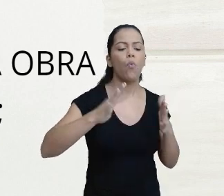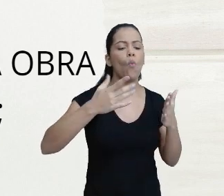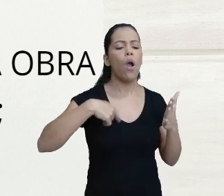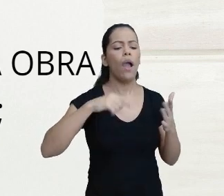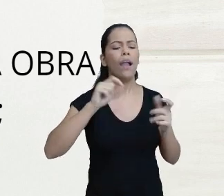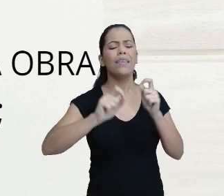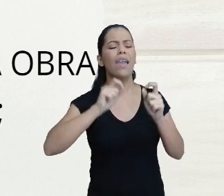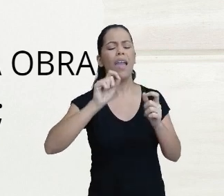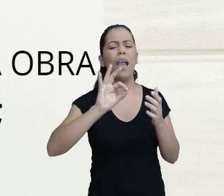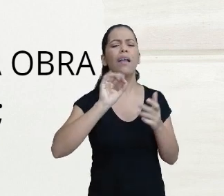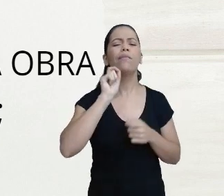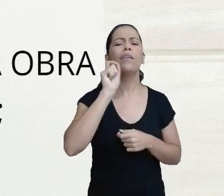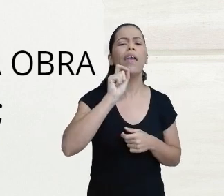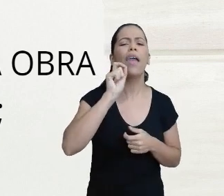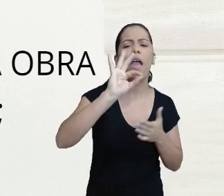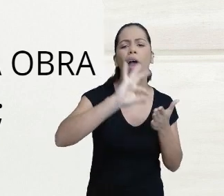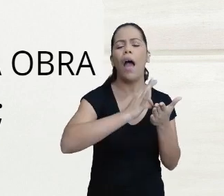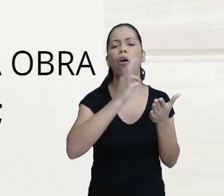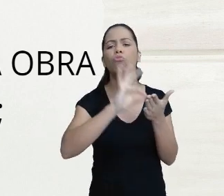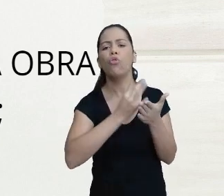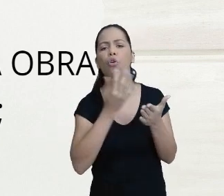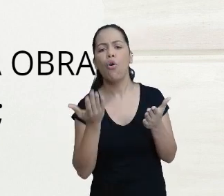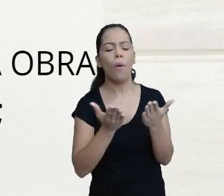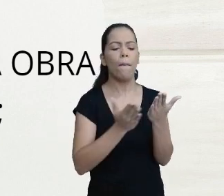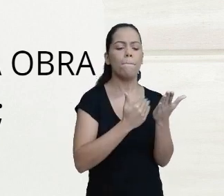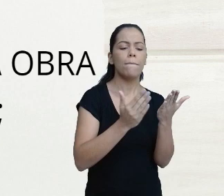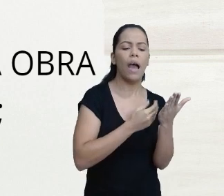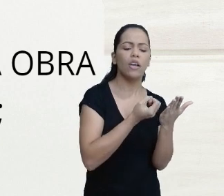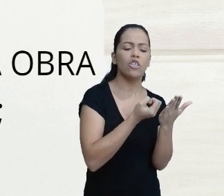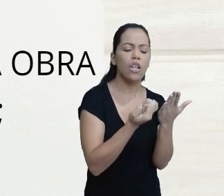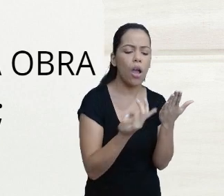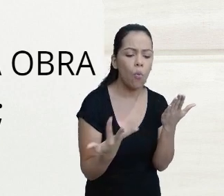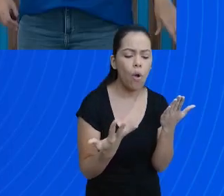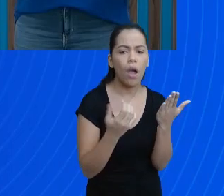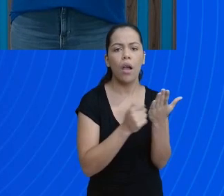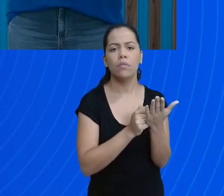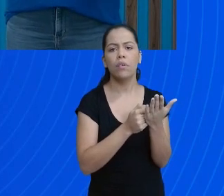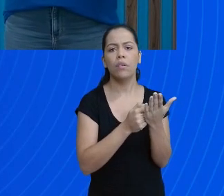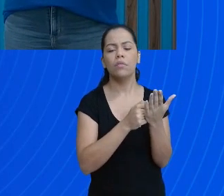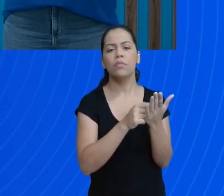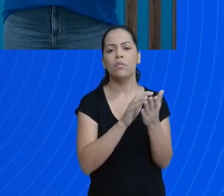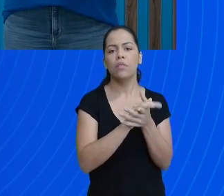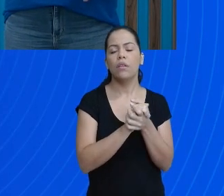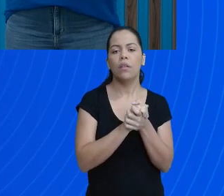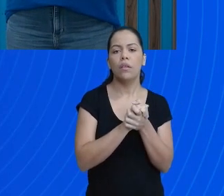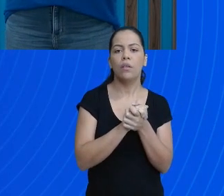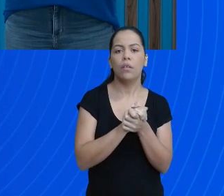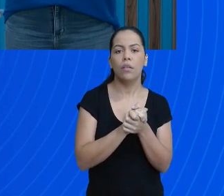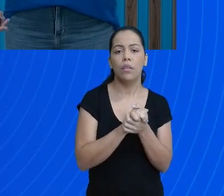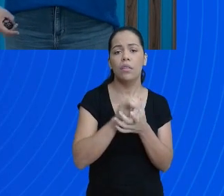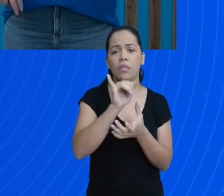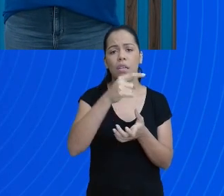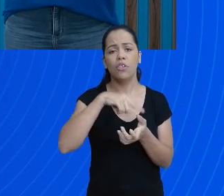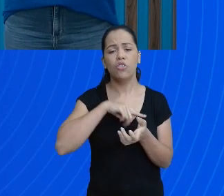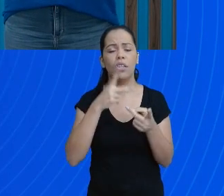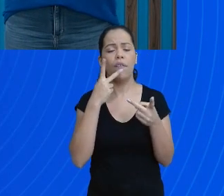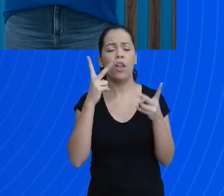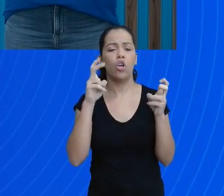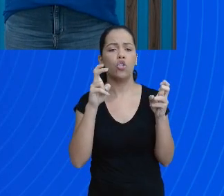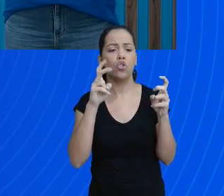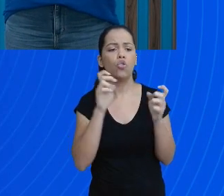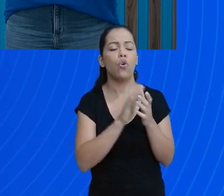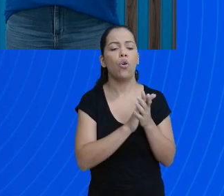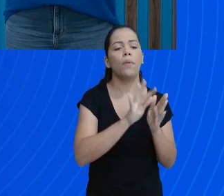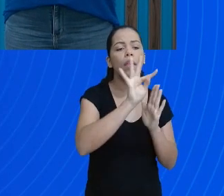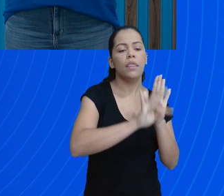número de páginas, editora, aquelas informações técnicas. Se a gente estiver tratando, por exemplo, de uma resenha de um artigo científico,